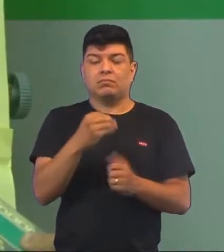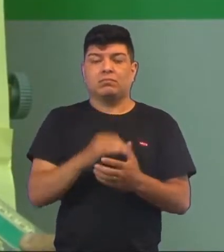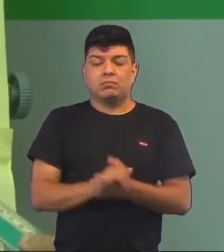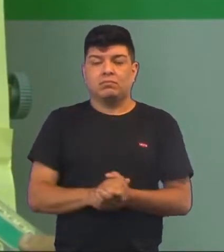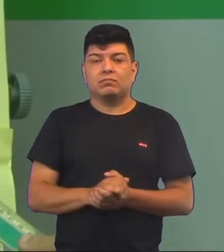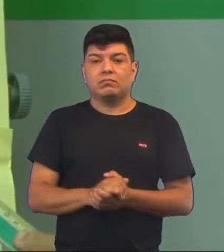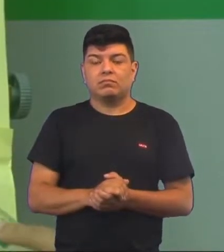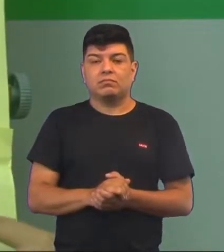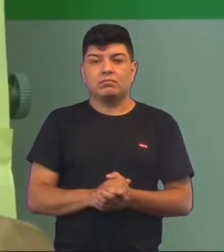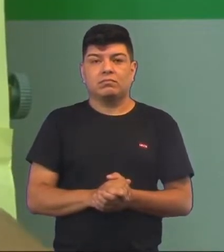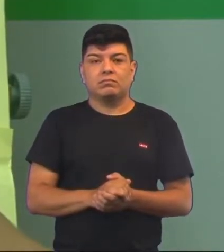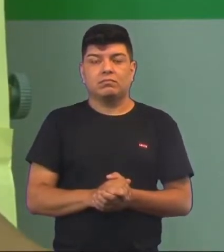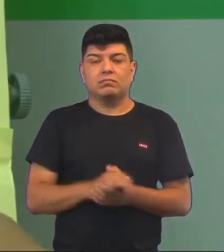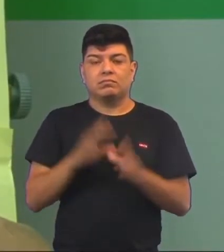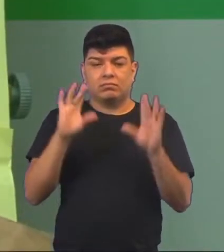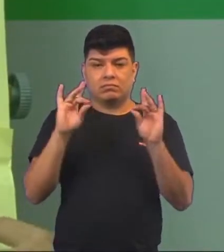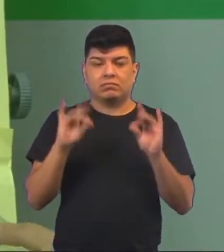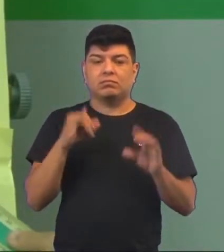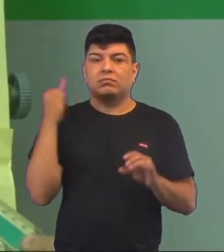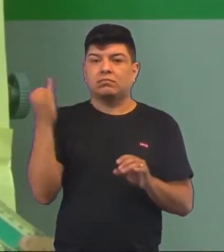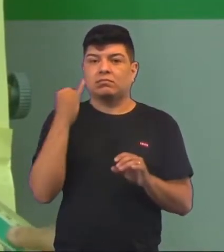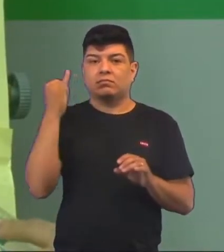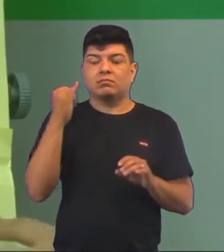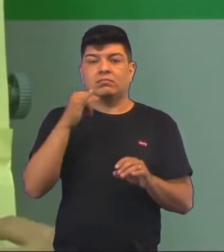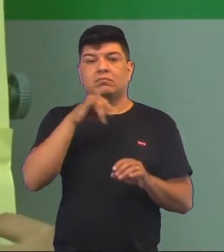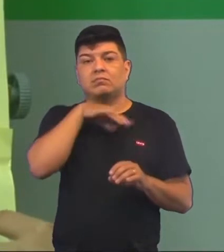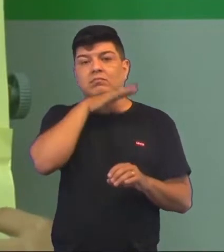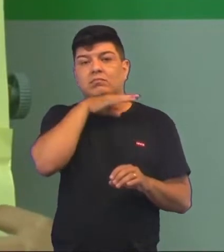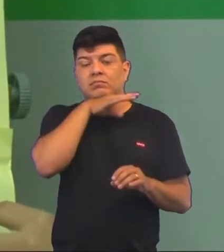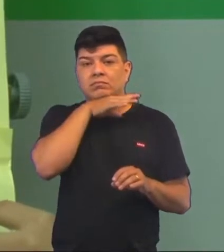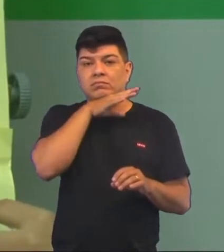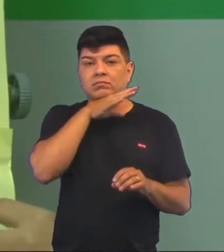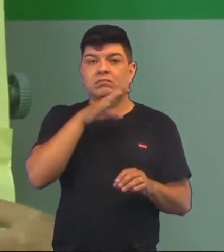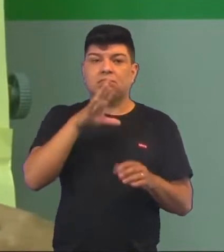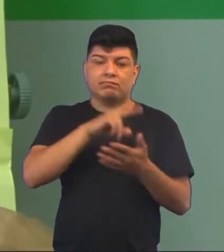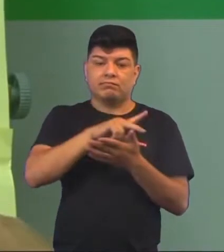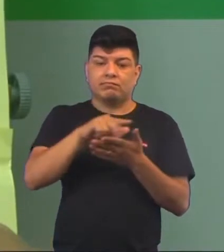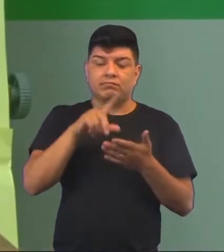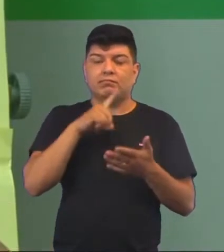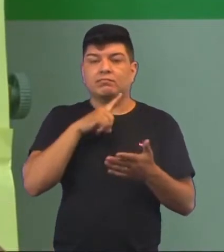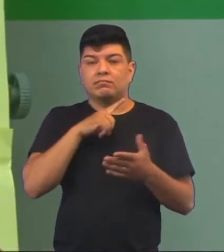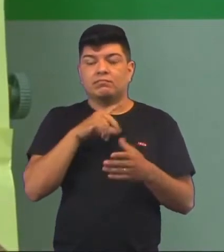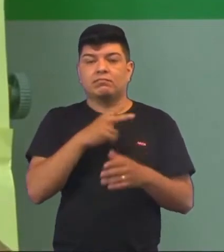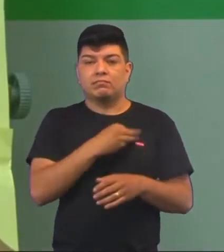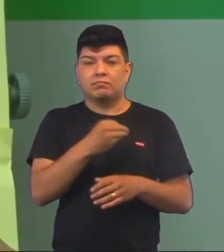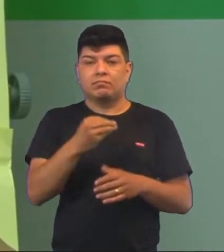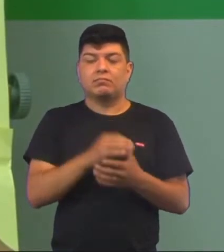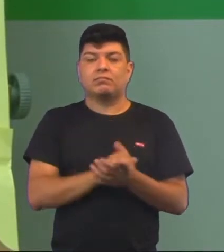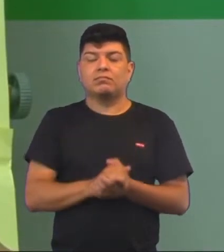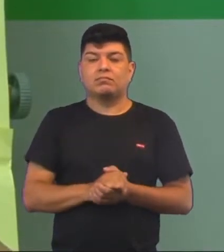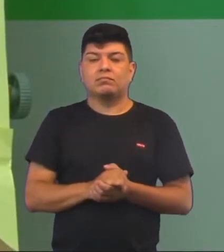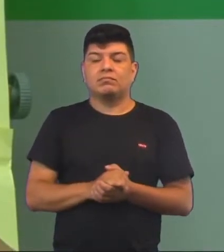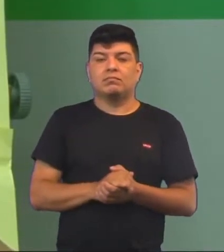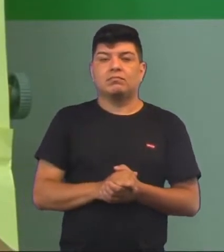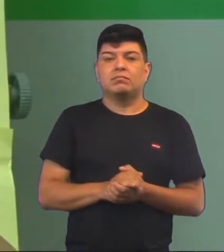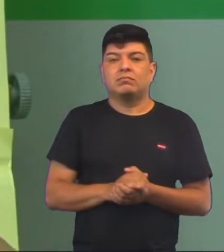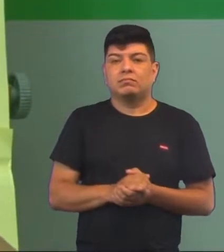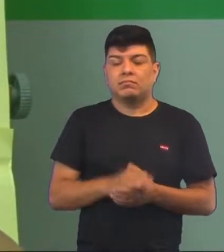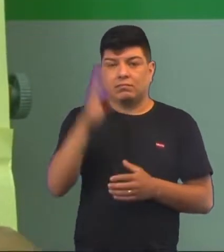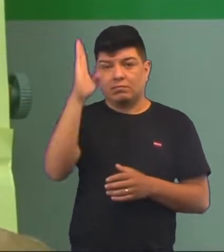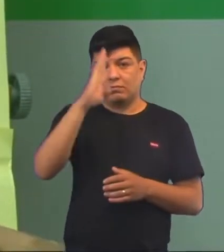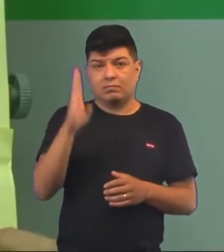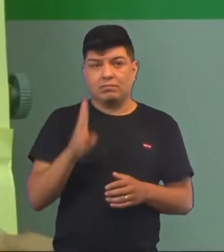vez. Esse detalhe é importante, que muitos animais às vezes geram, né, vários ao mesmo tempo.